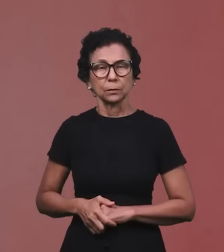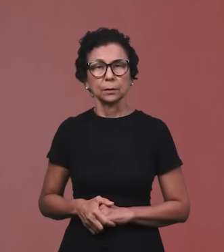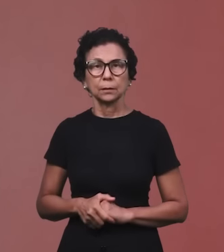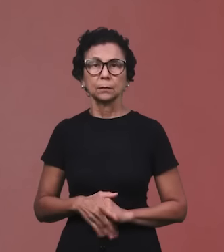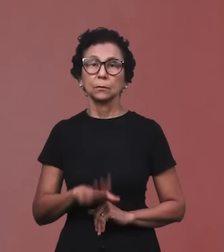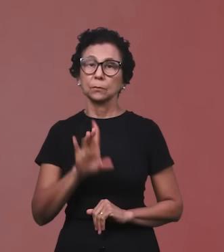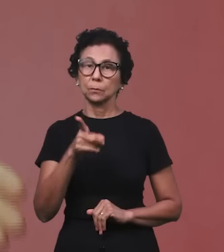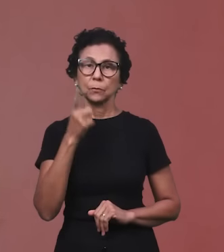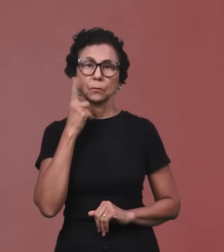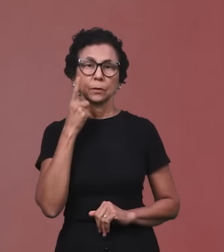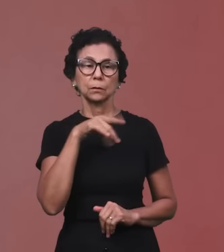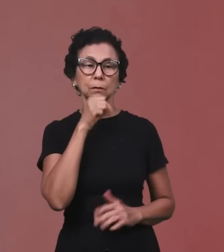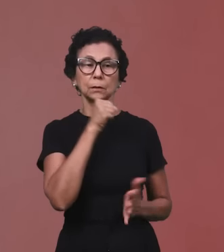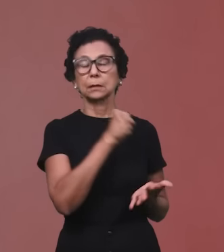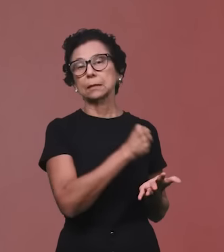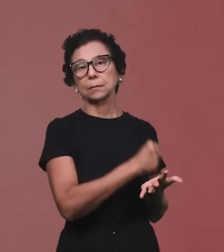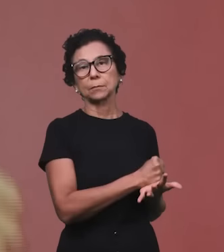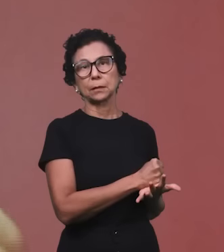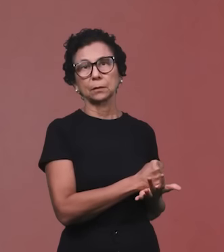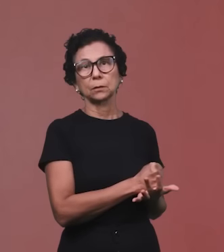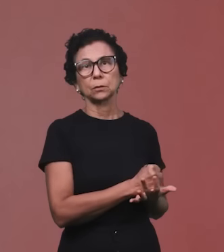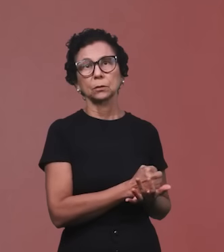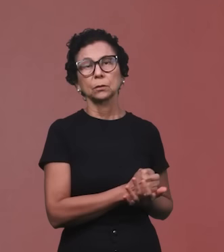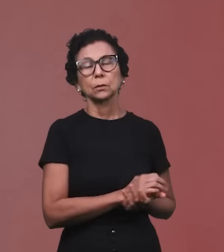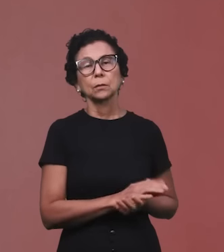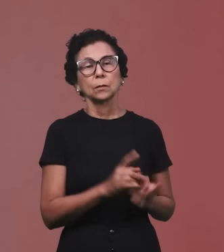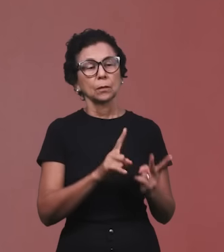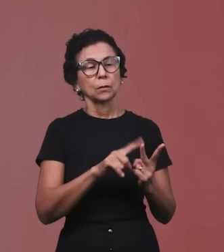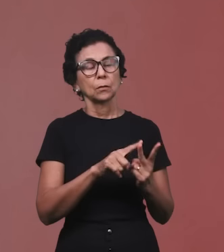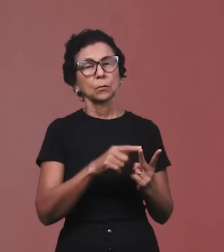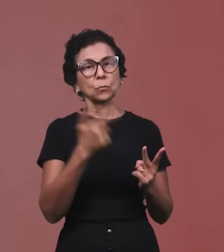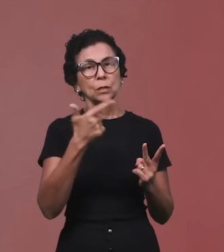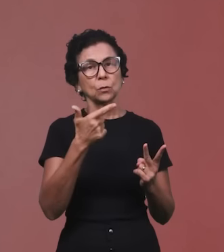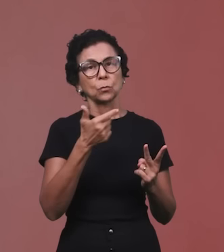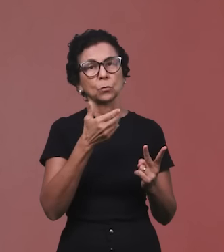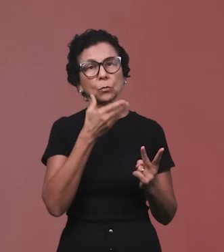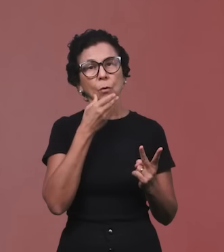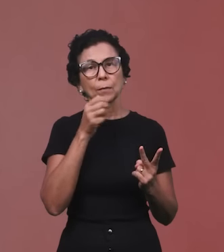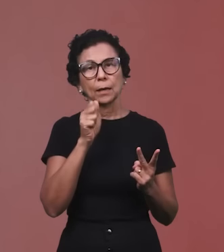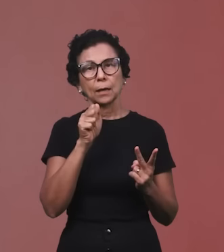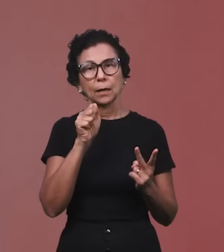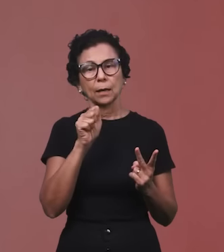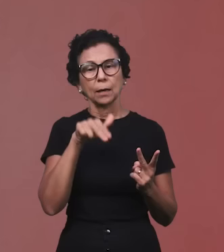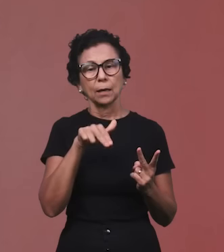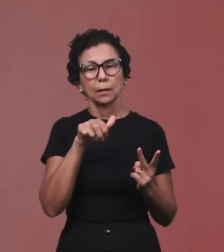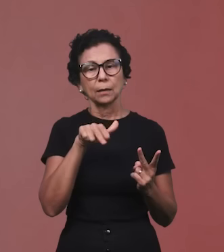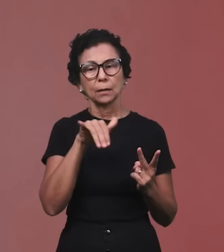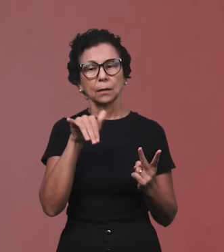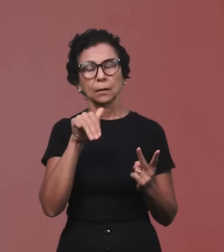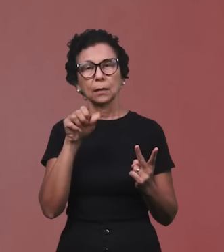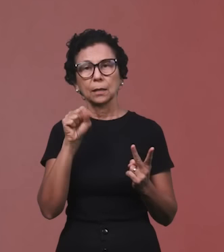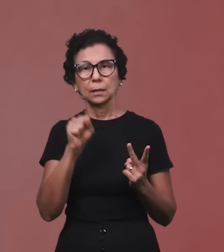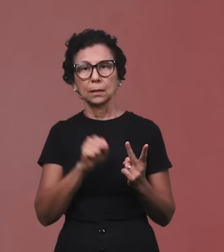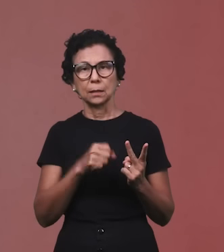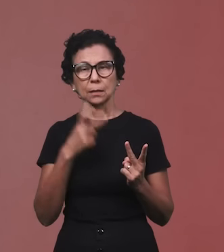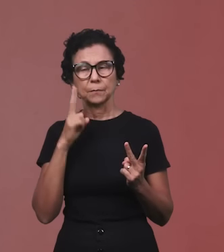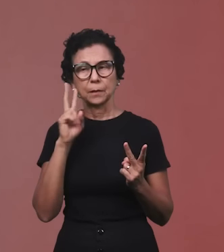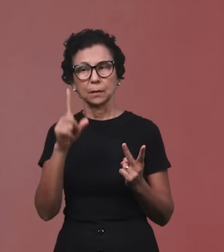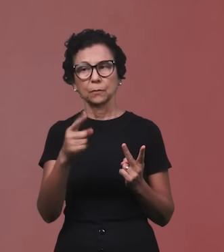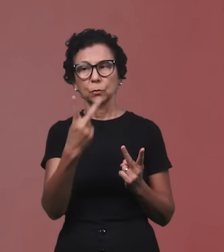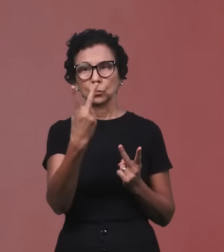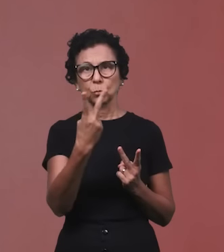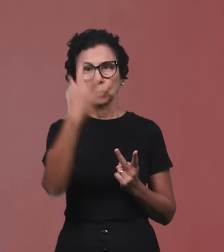Velho Testamento, aquela história clássica ali de um outro Ananias, quando estava Josafá e Acabe. Você vê só, ele viu 2 reis no seu